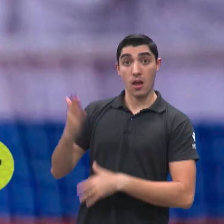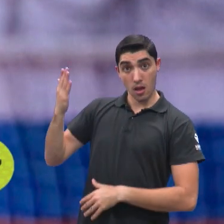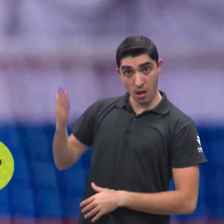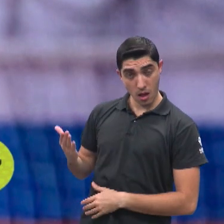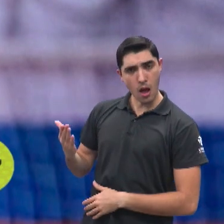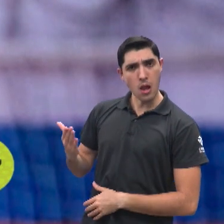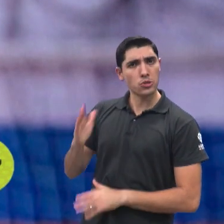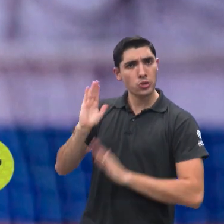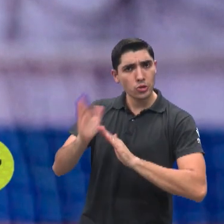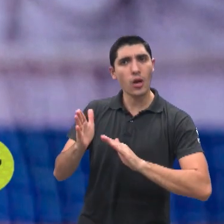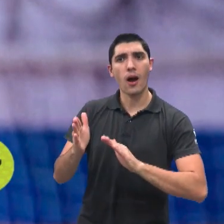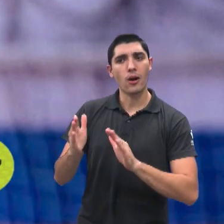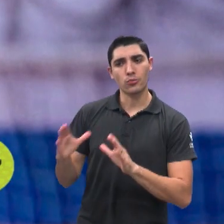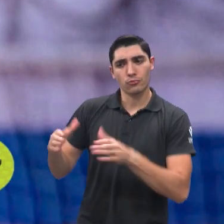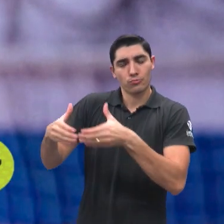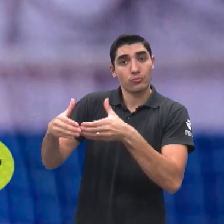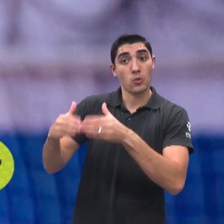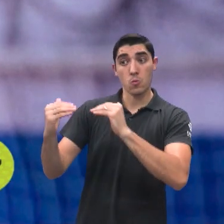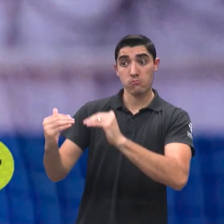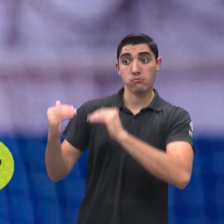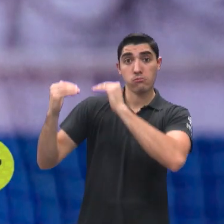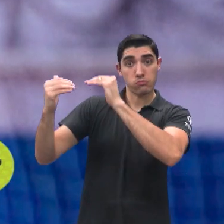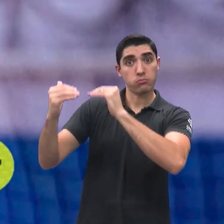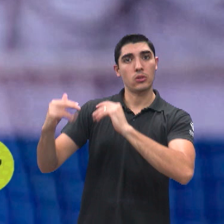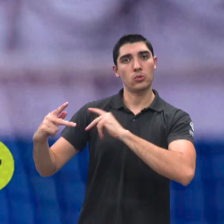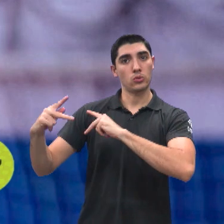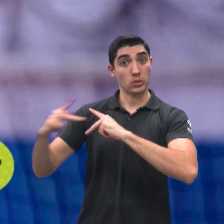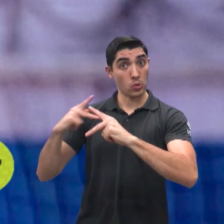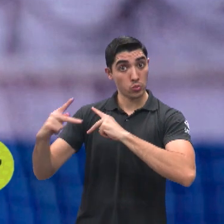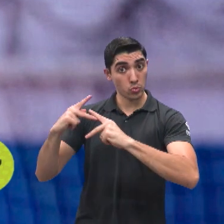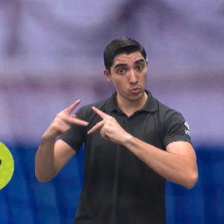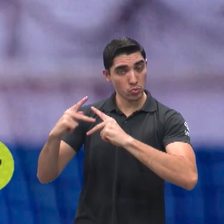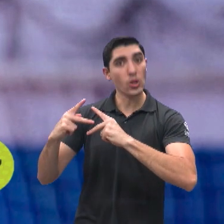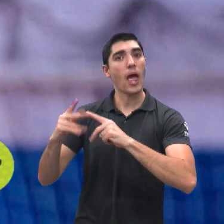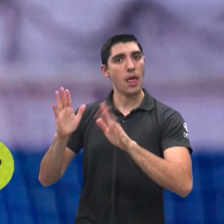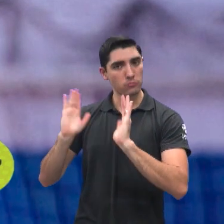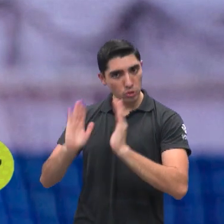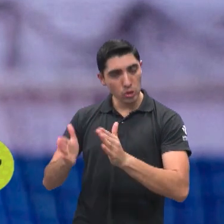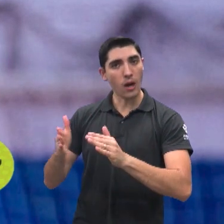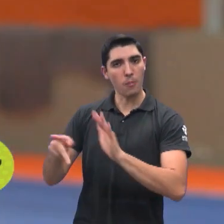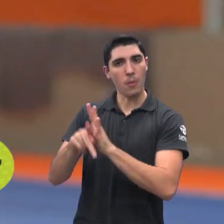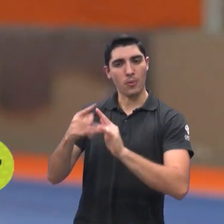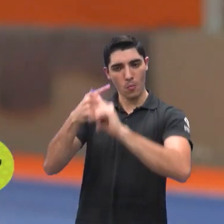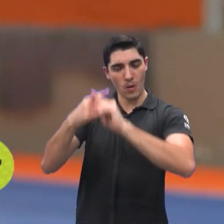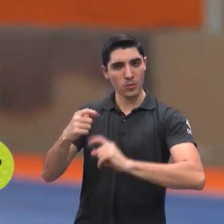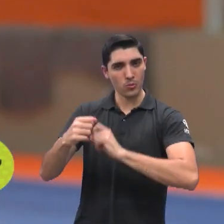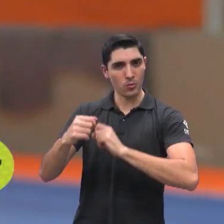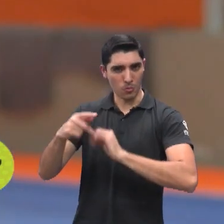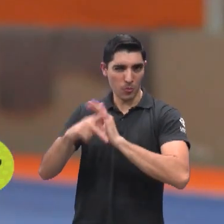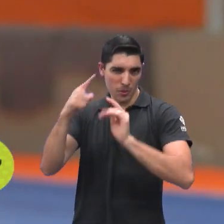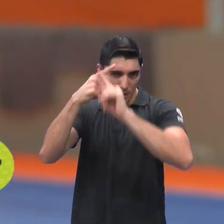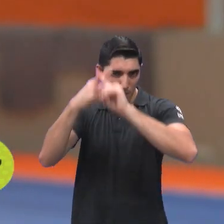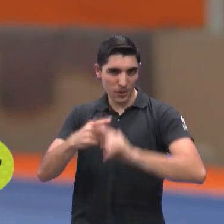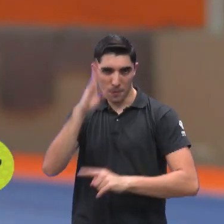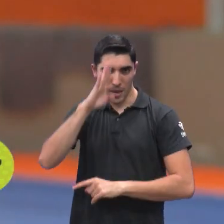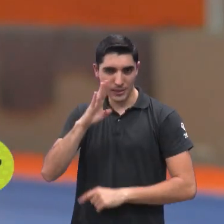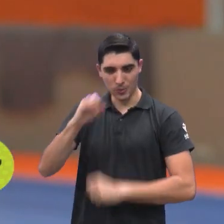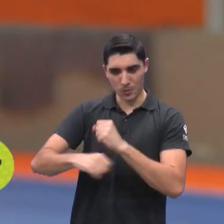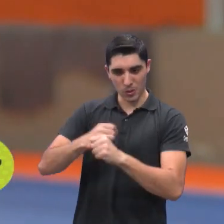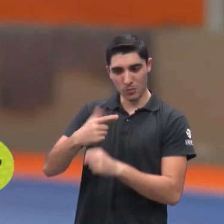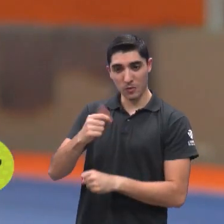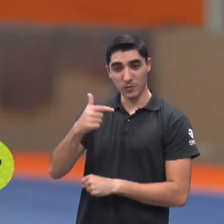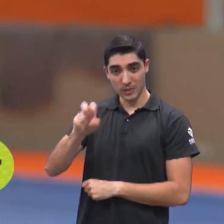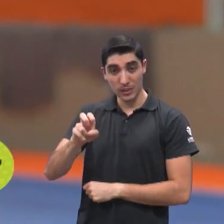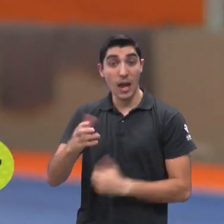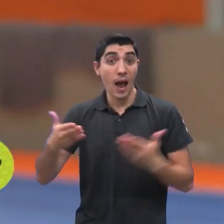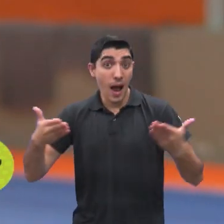alguns jogos com a equipe adulta do São José na LBF de 2025. Agora ela quer se destacar também